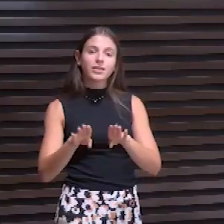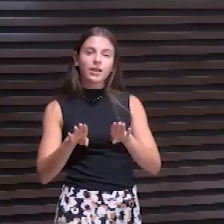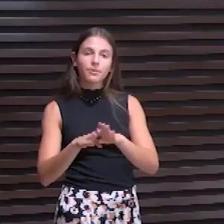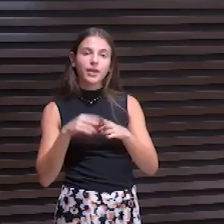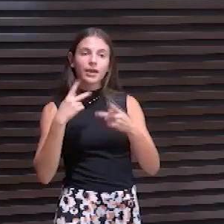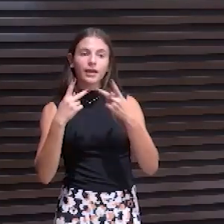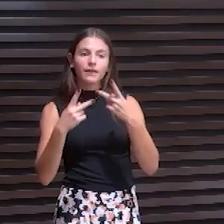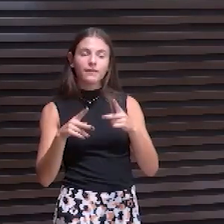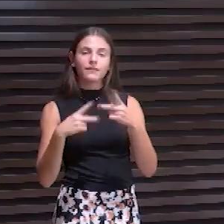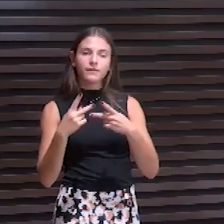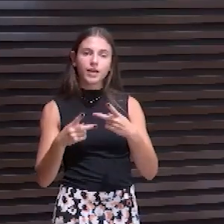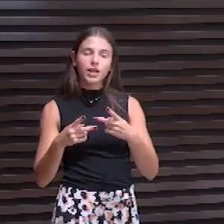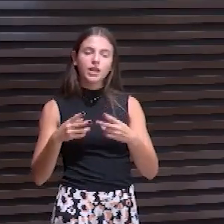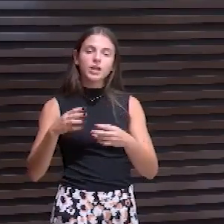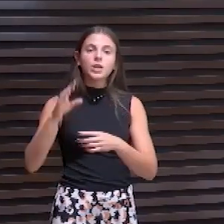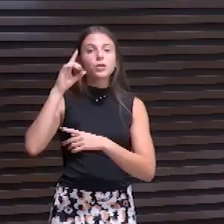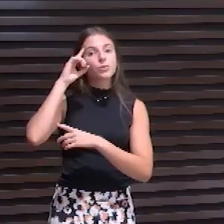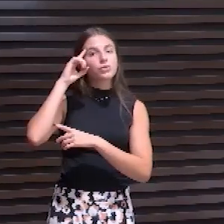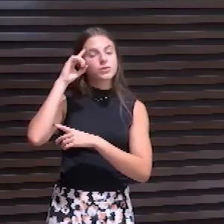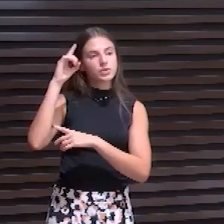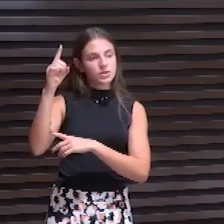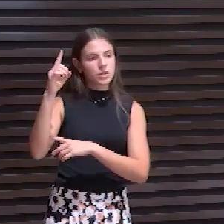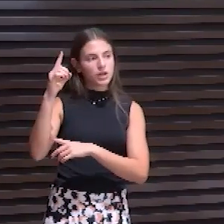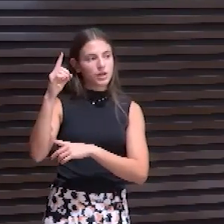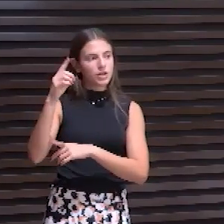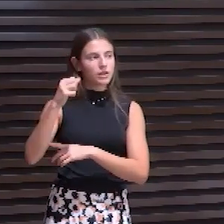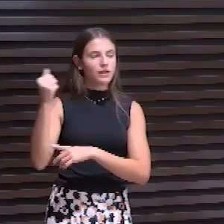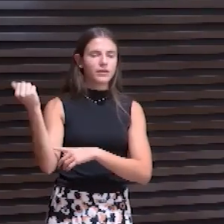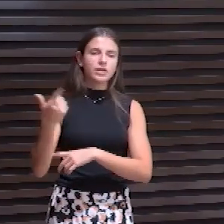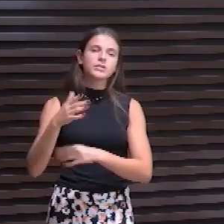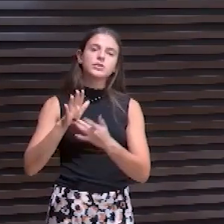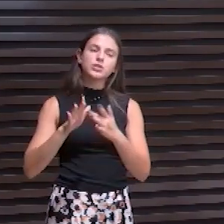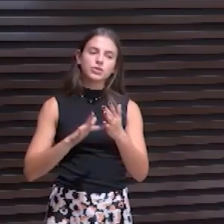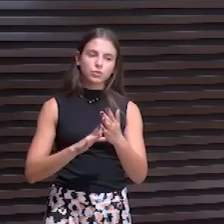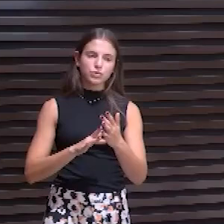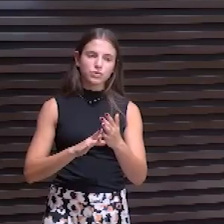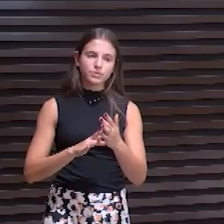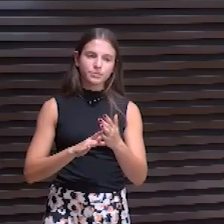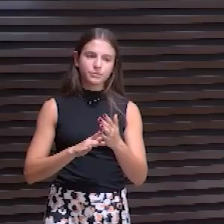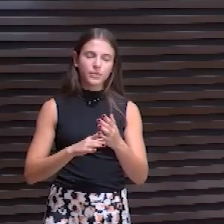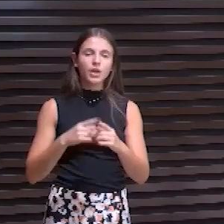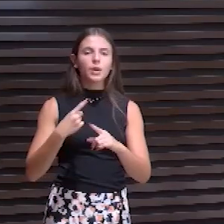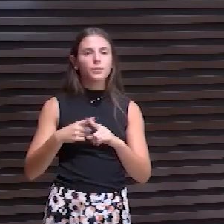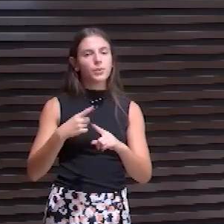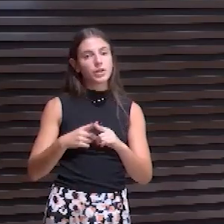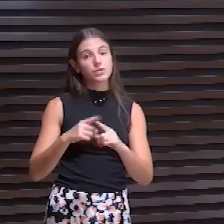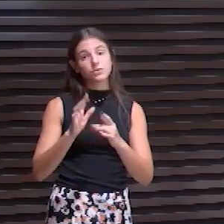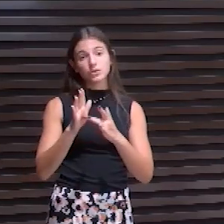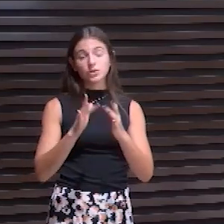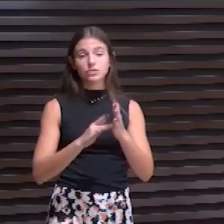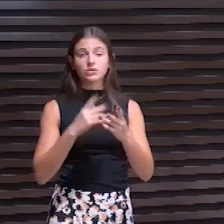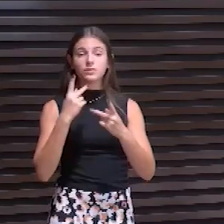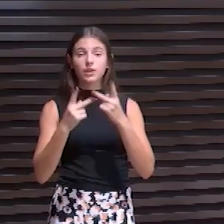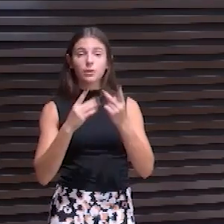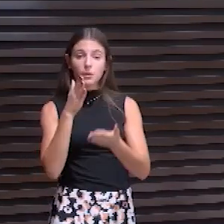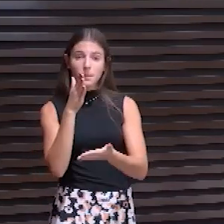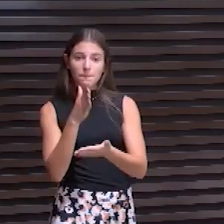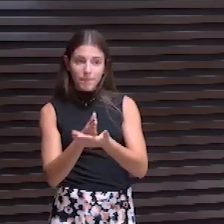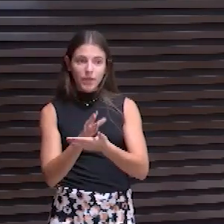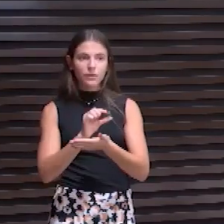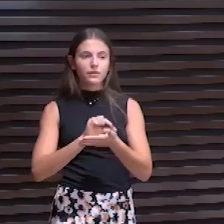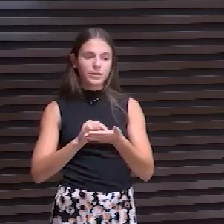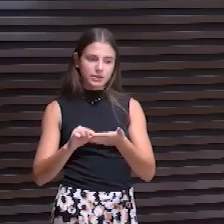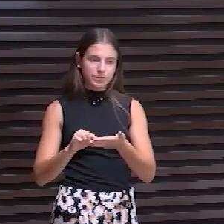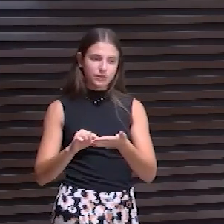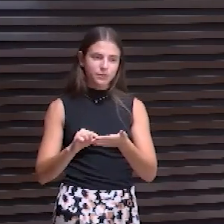vingança de Jesus Cristo ainda não aconteceu. Por isso que Jesus ele citou só um versículo e meio da profecia, pois ela estava